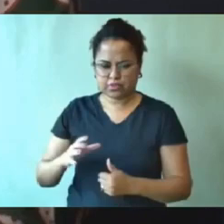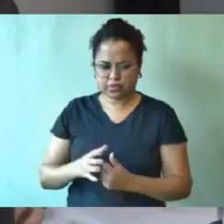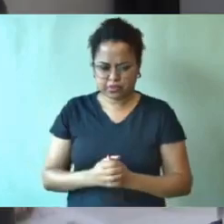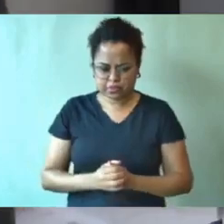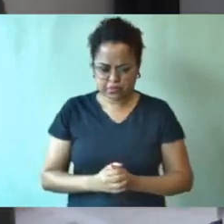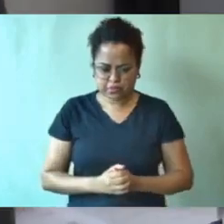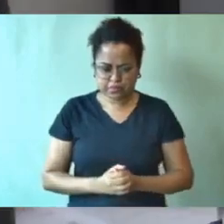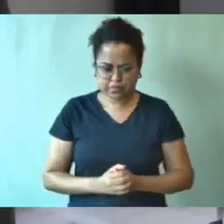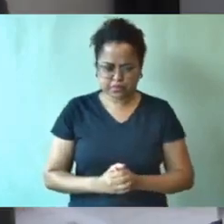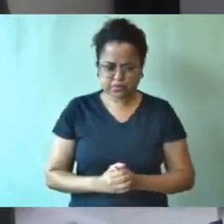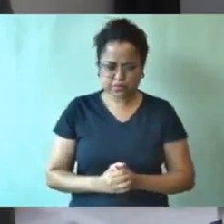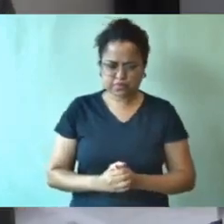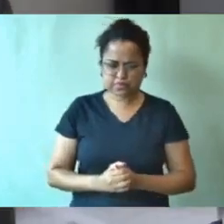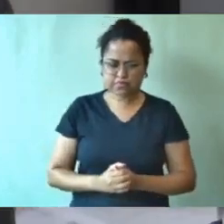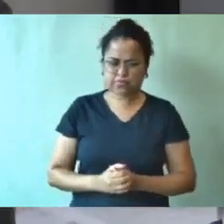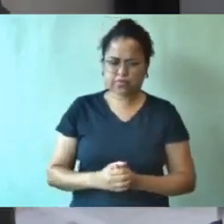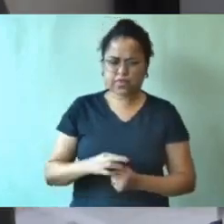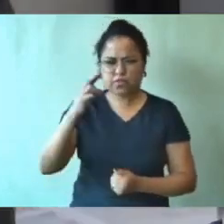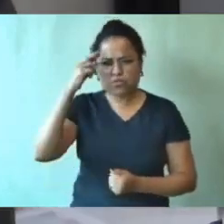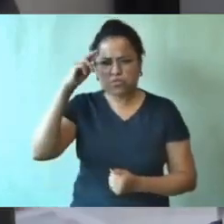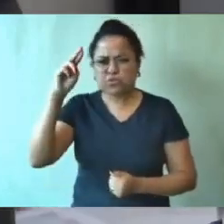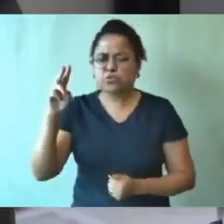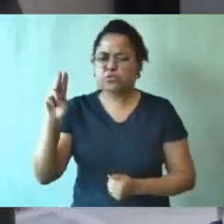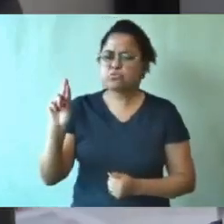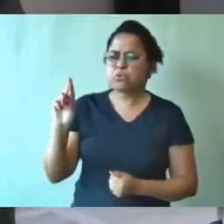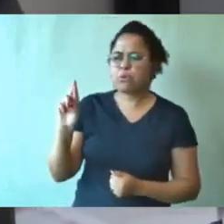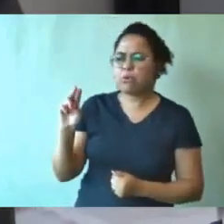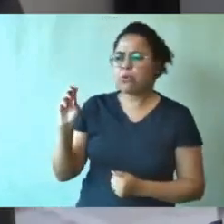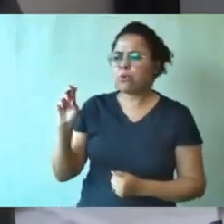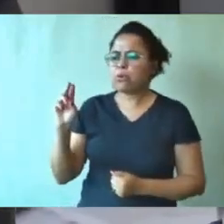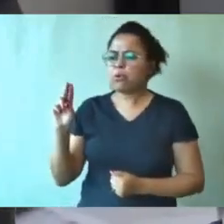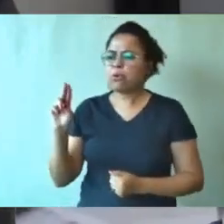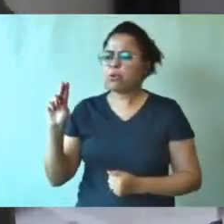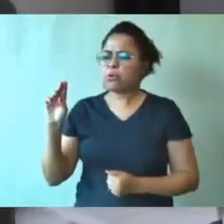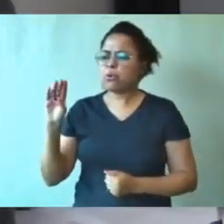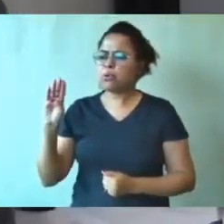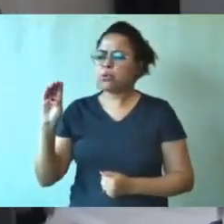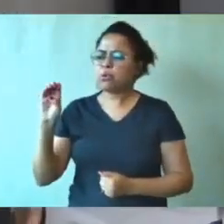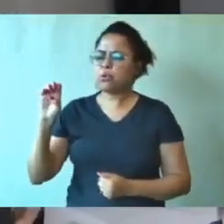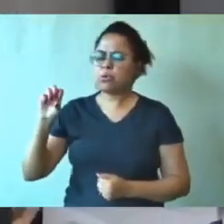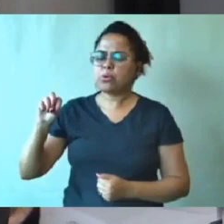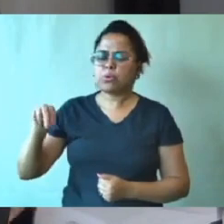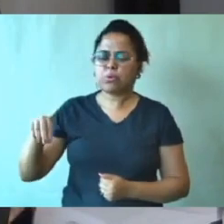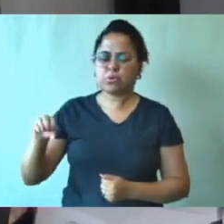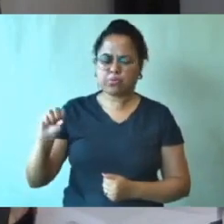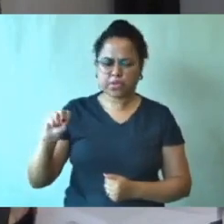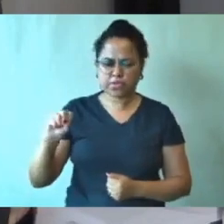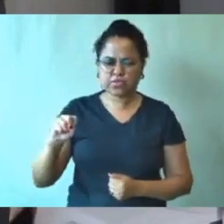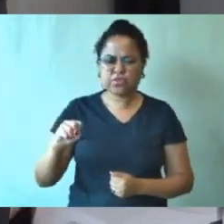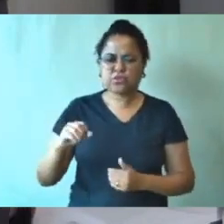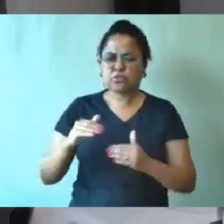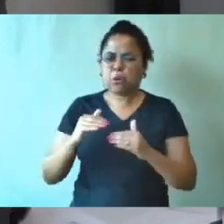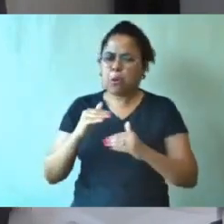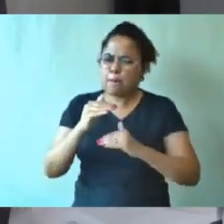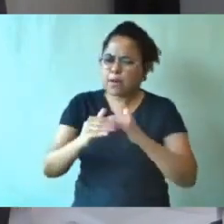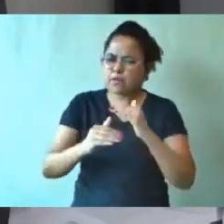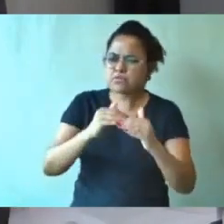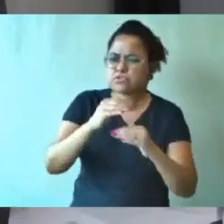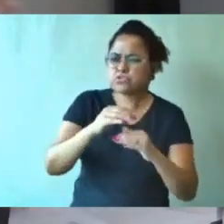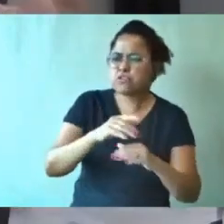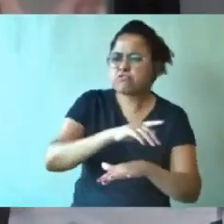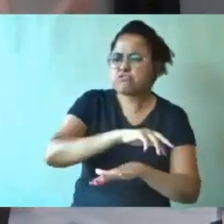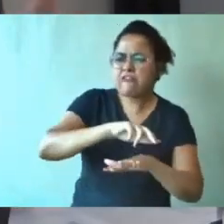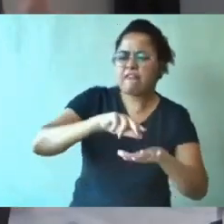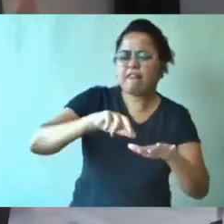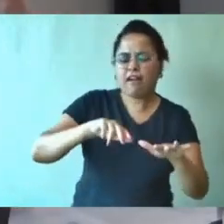Senhor Rubens, o senhor já foi passando por vários aspectos que a gente gostaria de entender de forma mais detalhada, né?